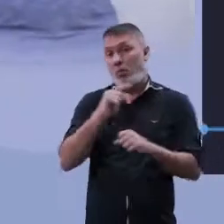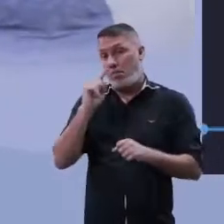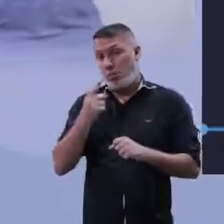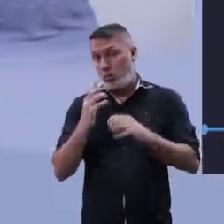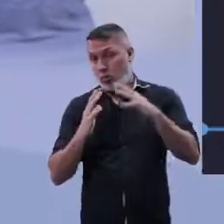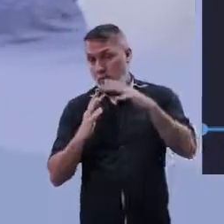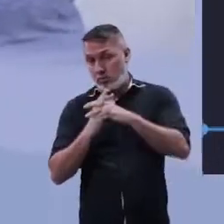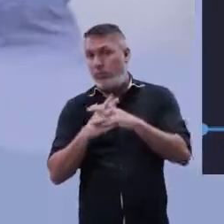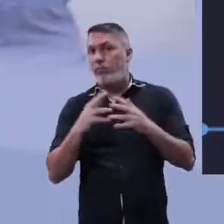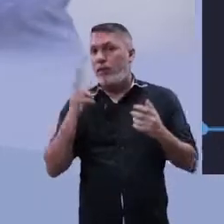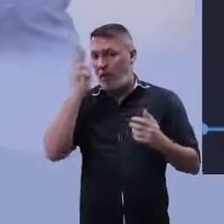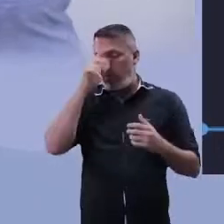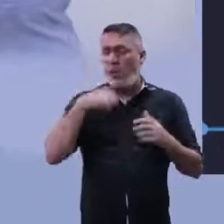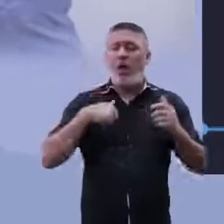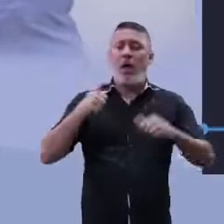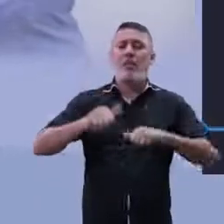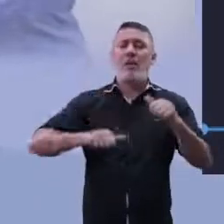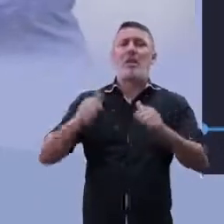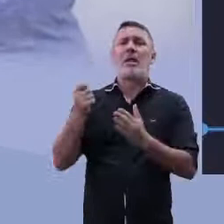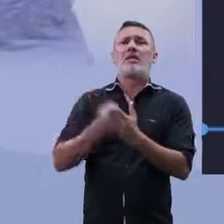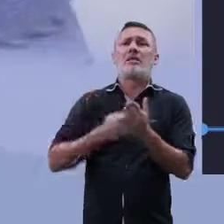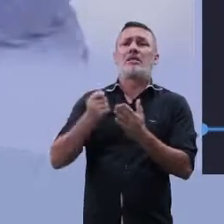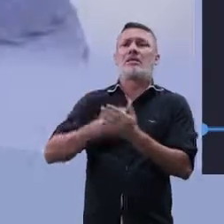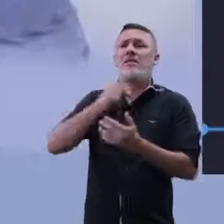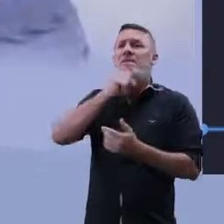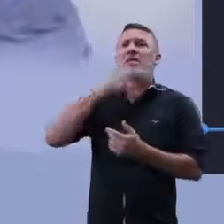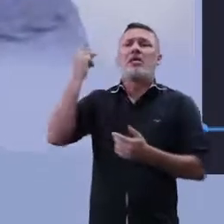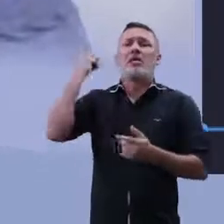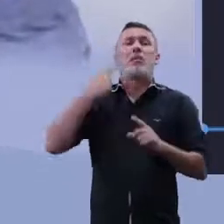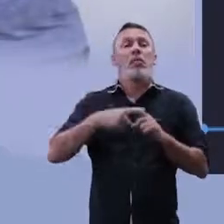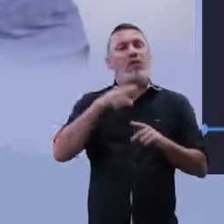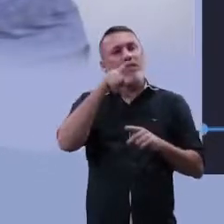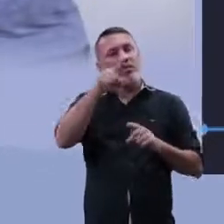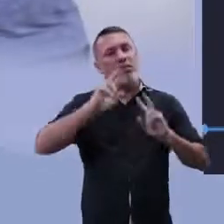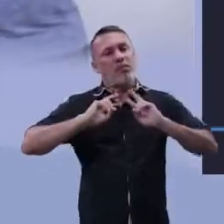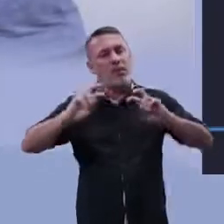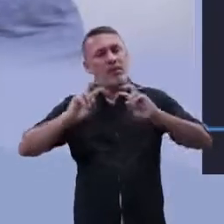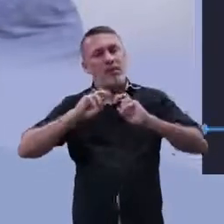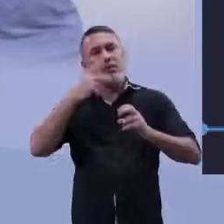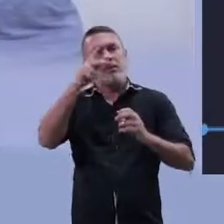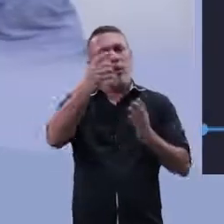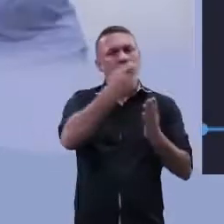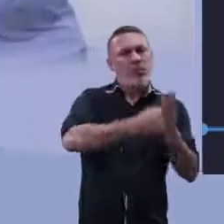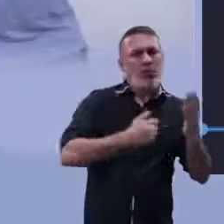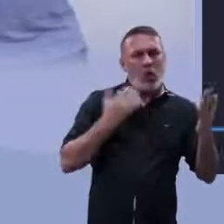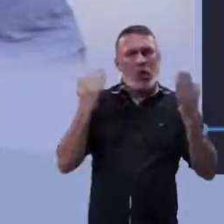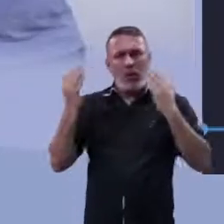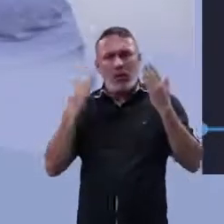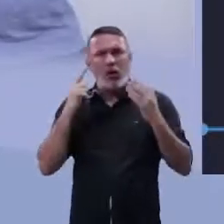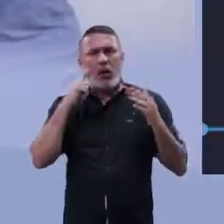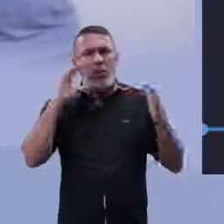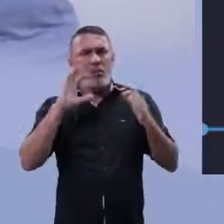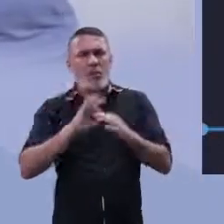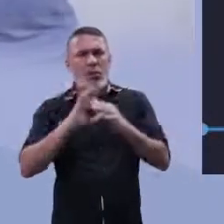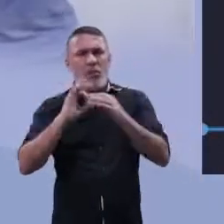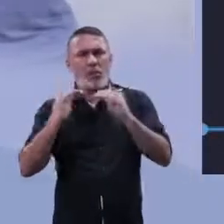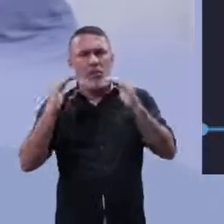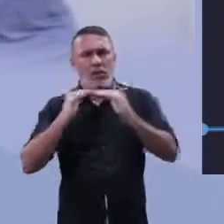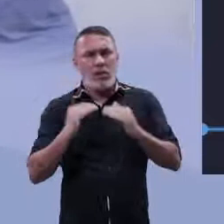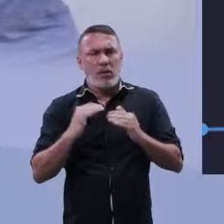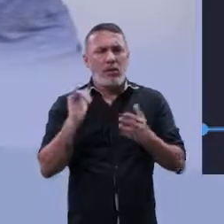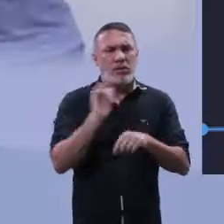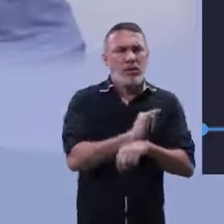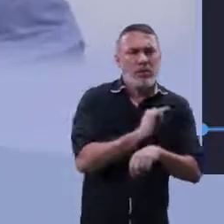Vale lembrar que essa análise ela tem como objetivo para que você, aluno, né, pegue o seu texto e veja se realmente você está utilizando